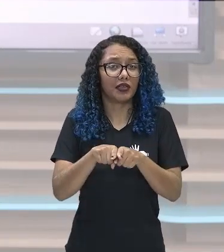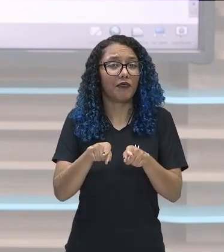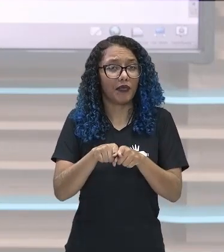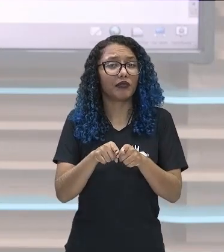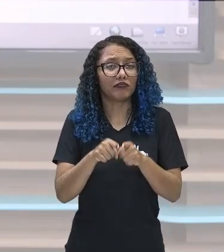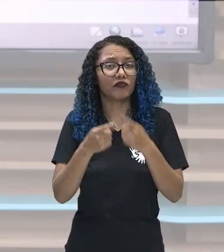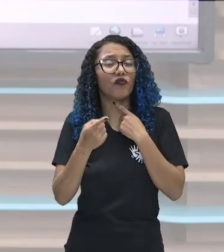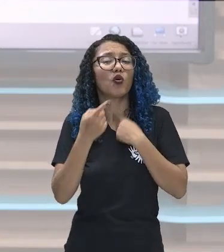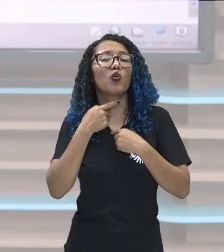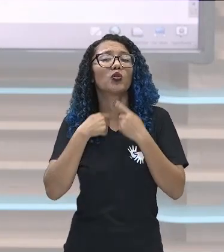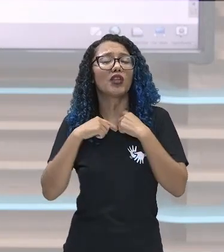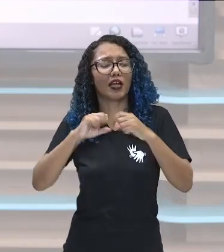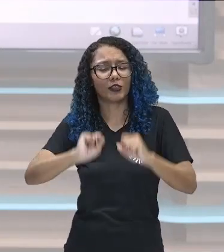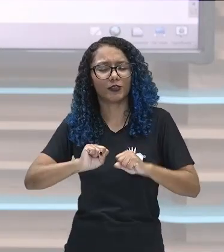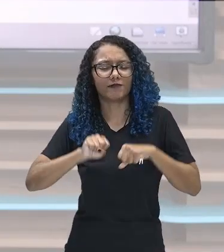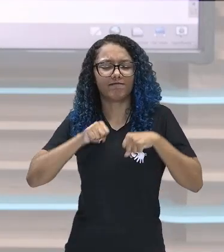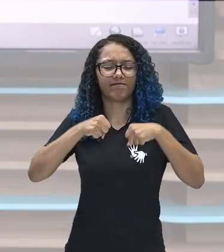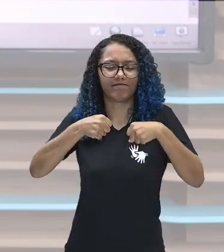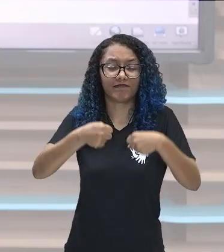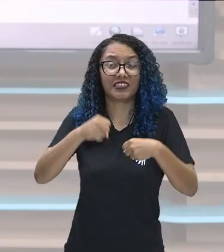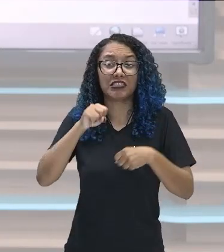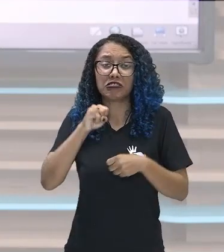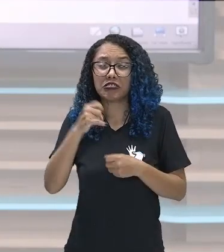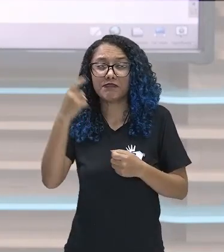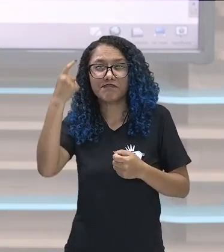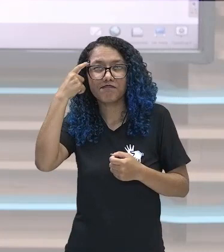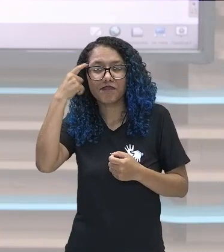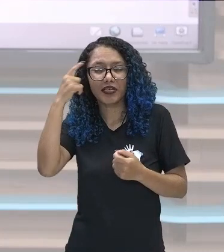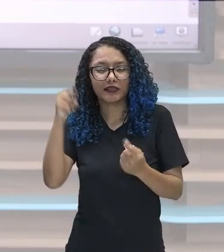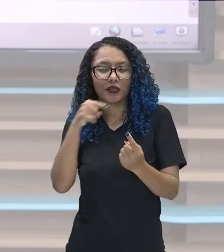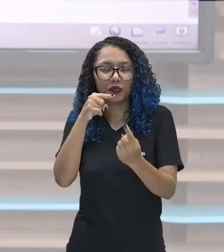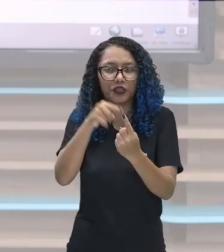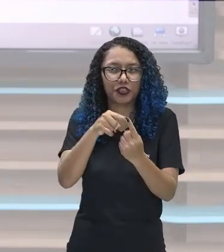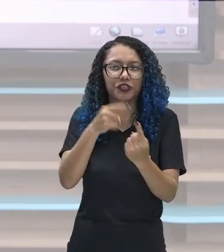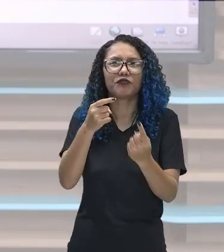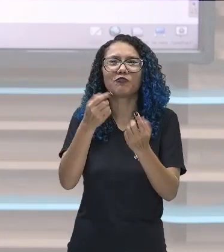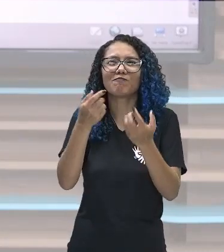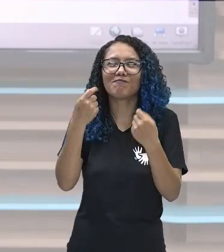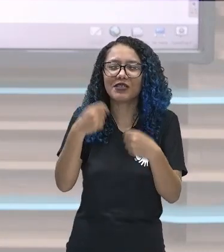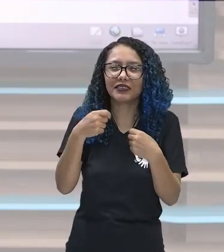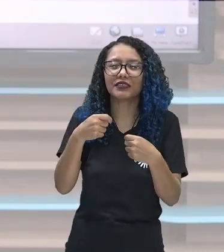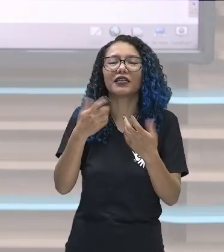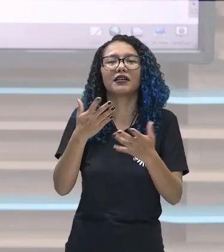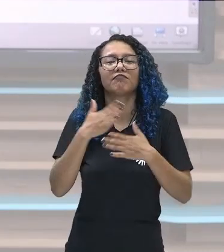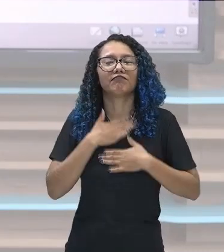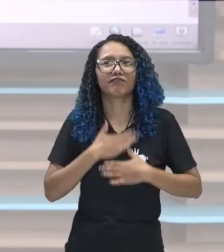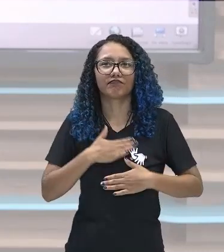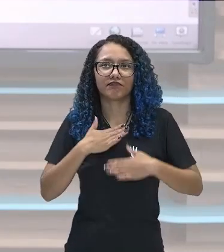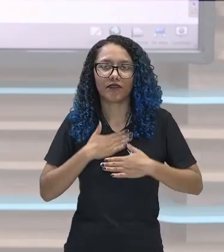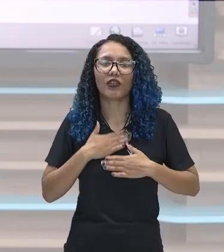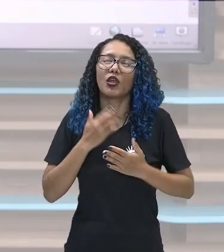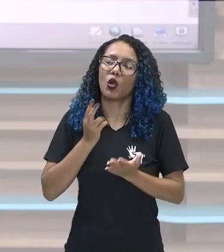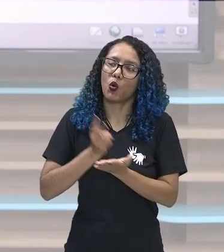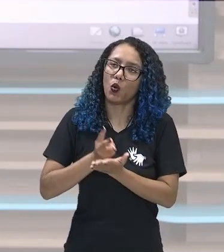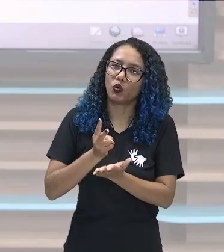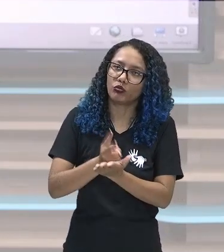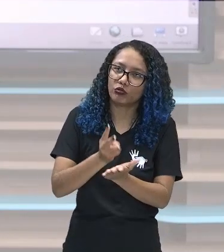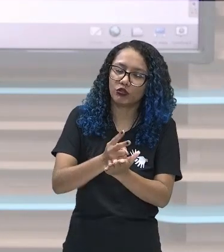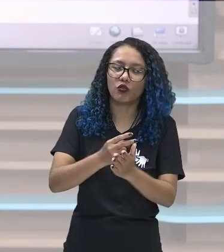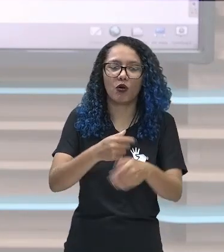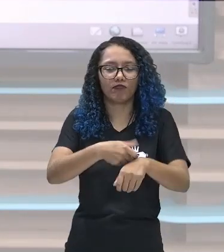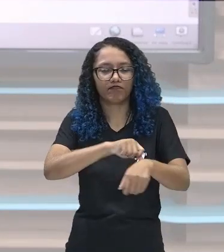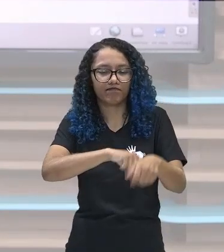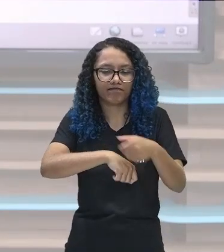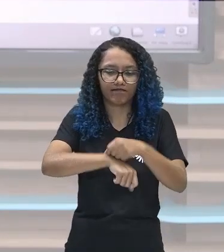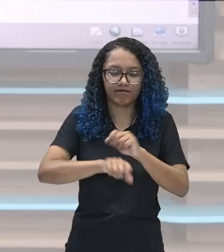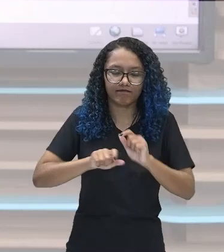gente pensa no propósito, tudo se acalma, né? Tudo silencia e aí a gente pode continuar, né, nessa jornada,